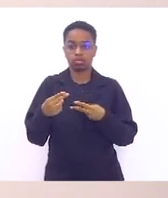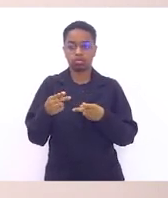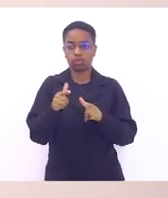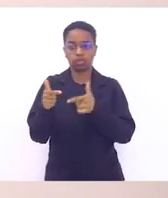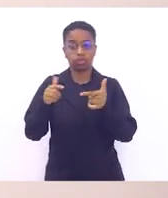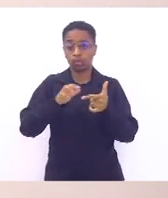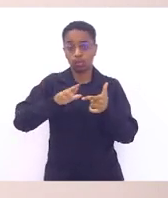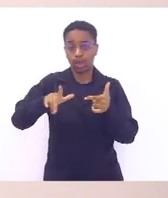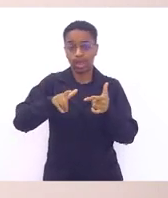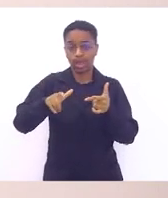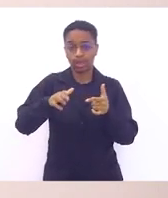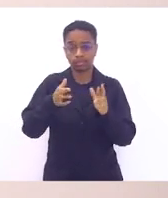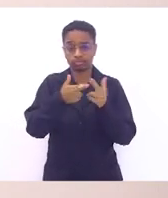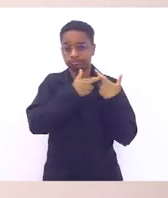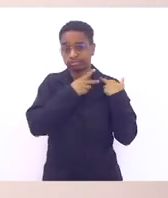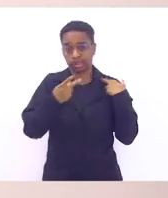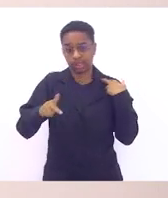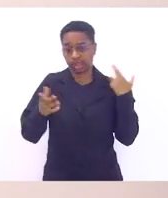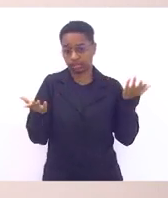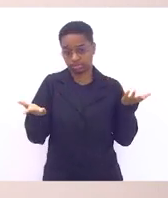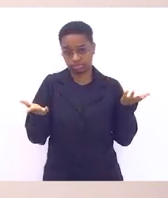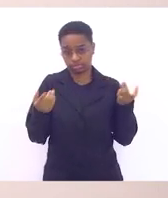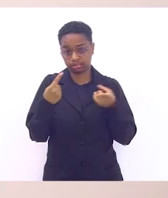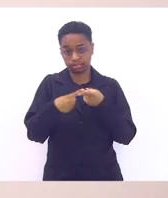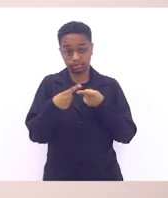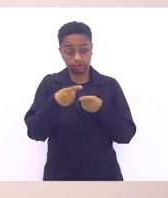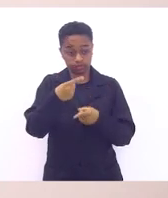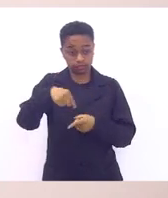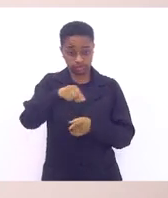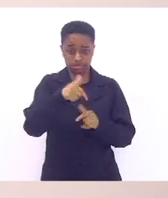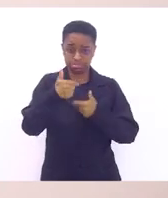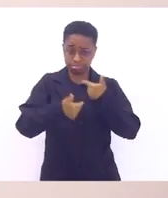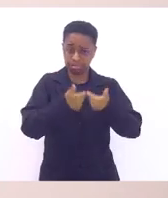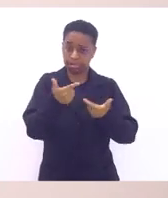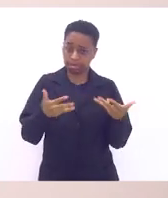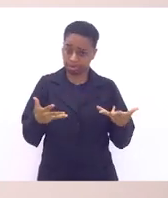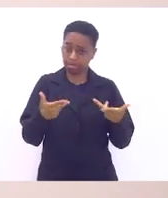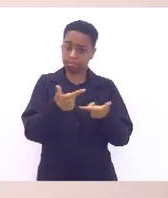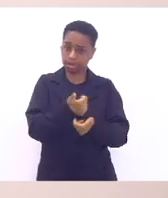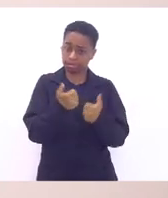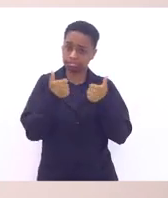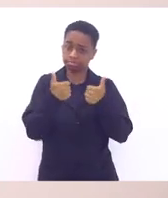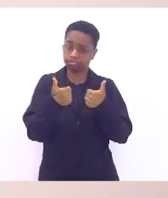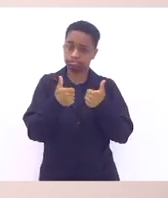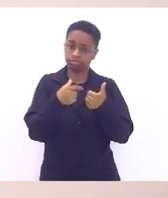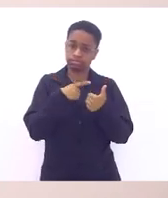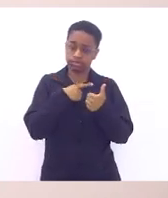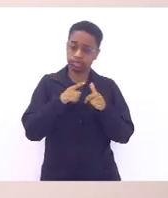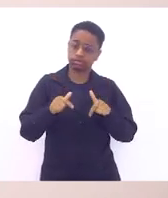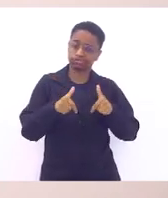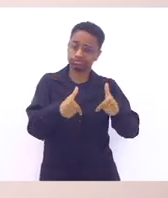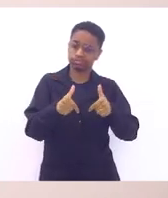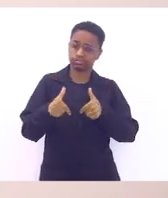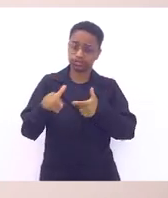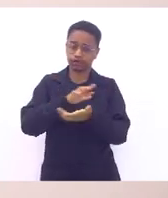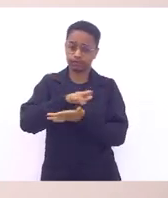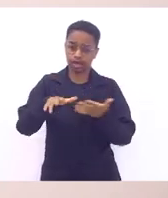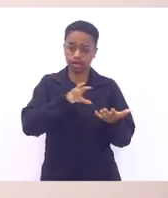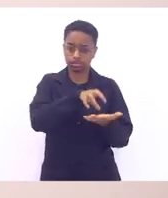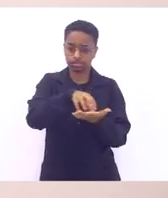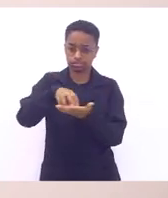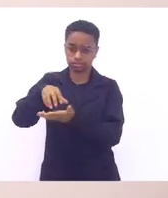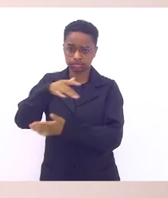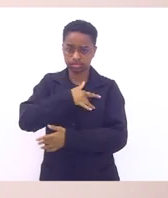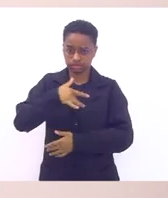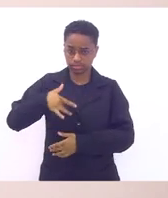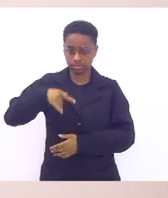praia deles. Vocês estão fazendo um trabalho fantástico, recuperando uma série de unidades de saúde aí pelo Estado